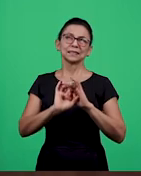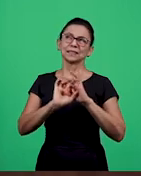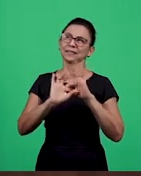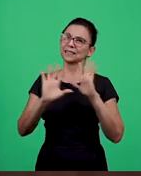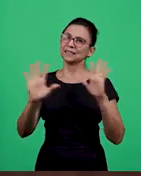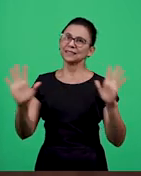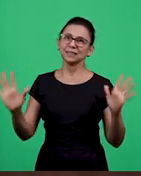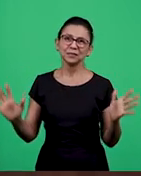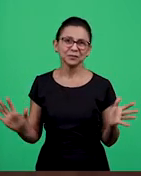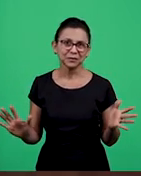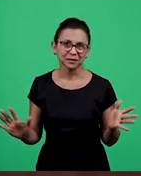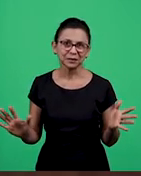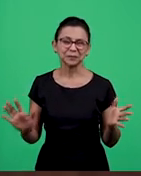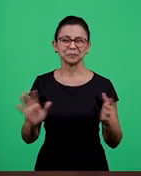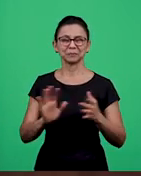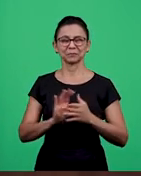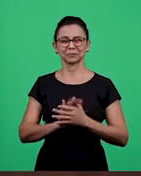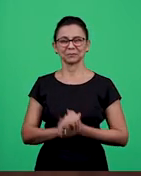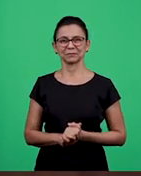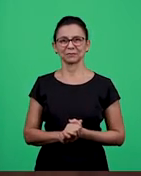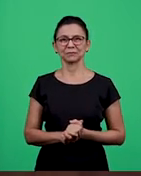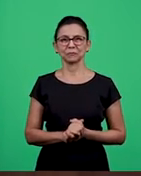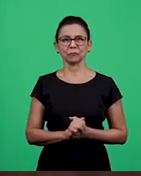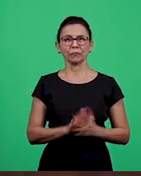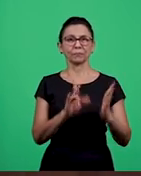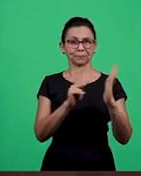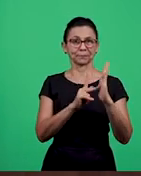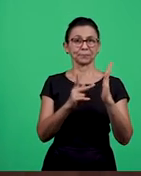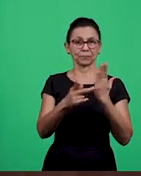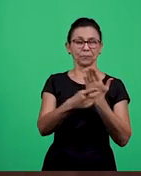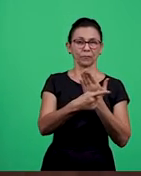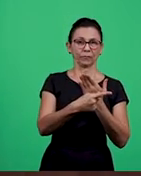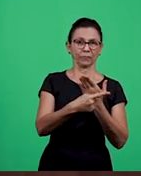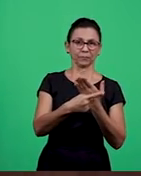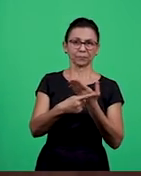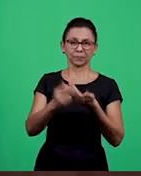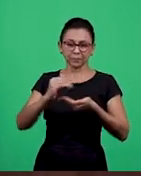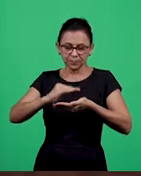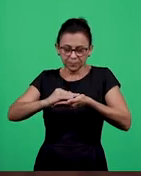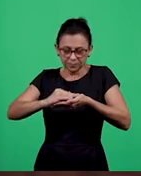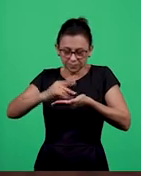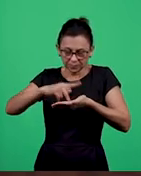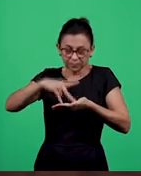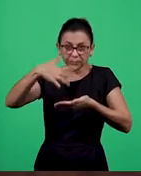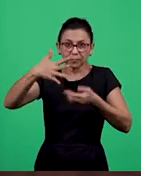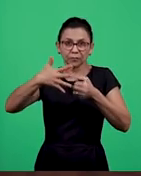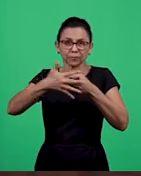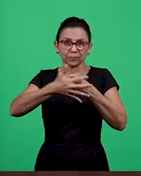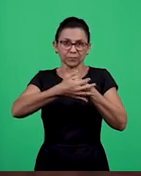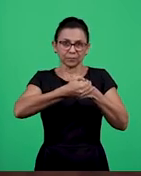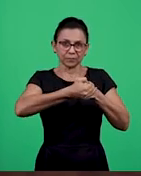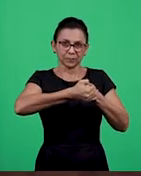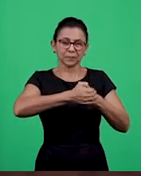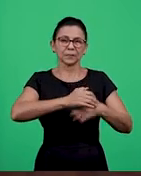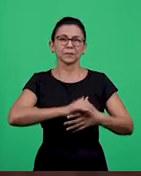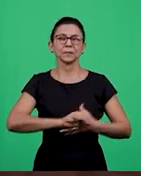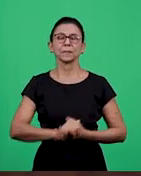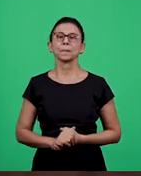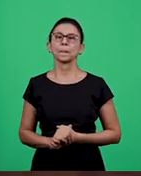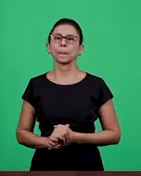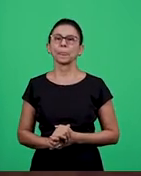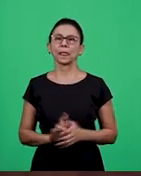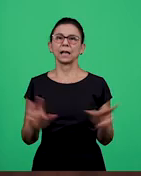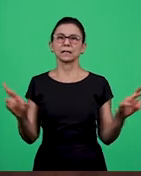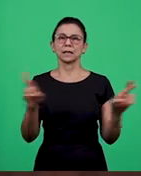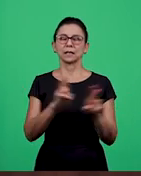Senhor. Essa parábola do tesouro escondido se relaciona à igreja